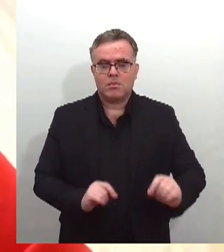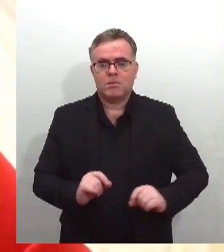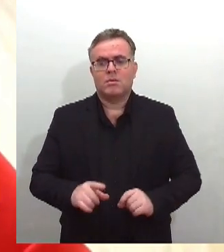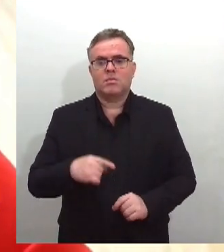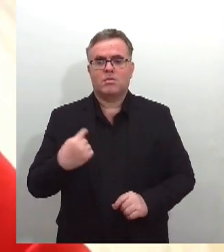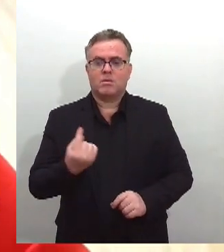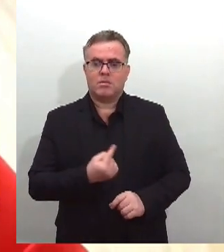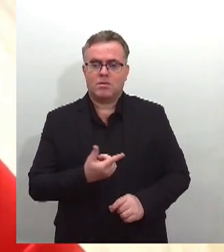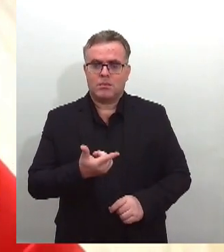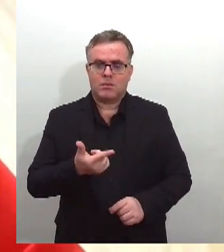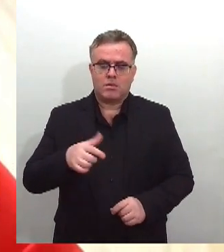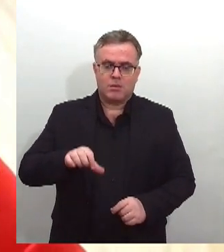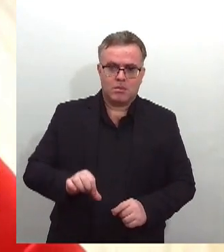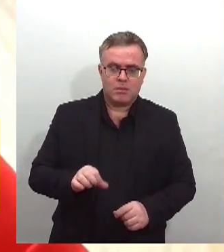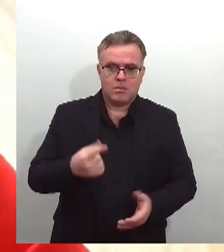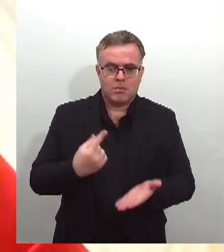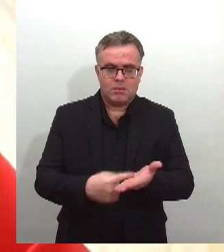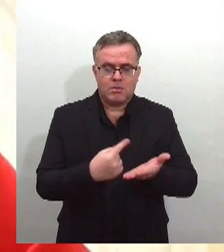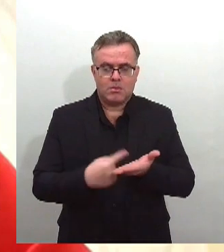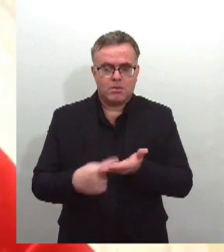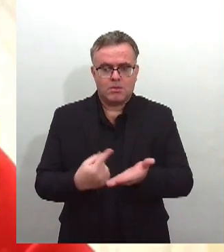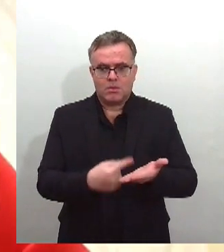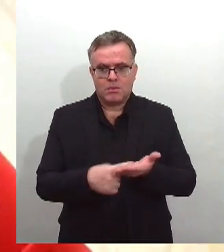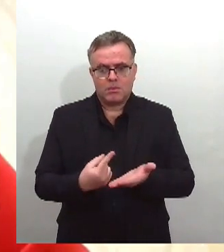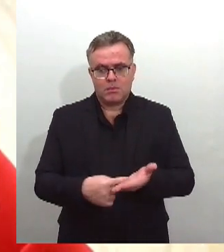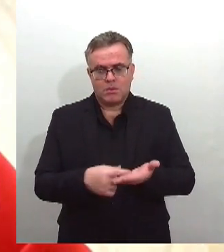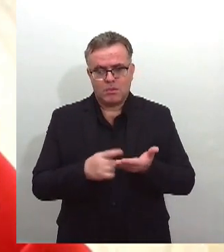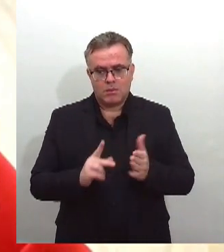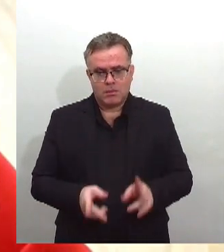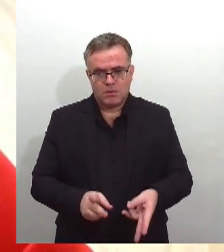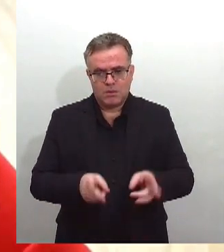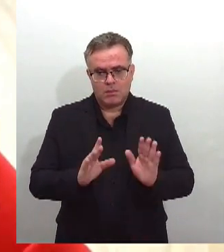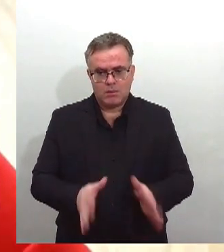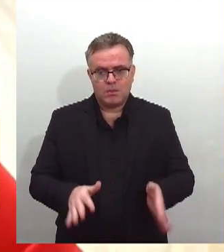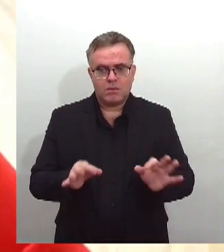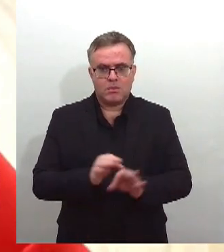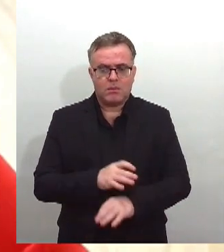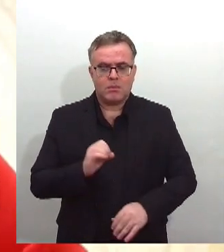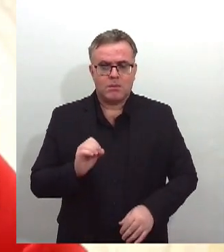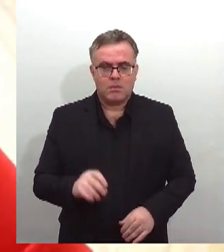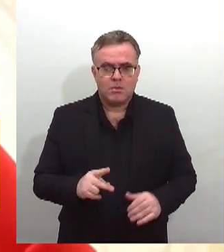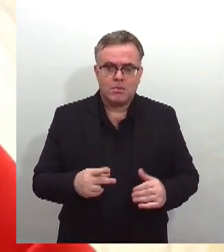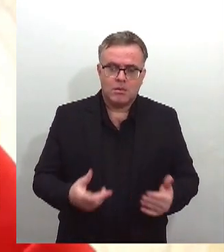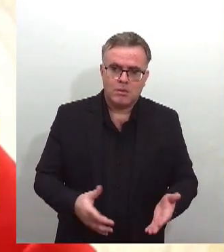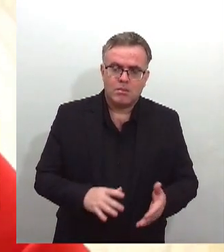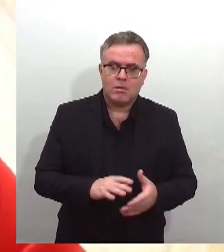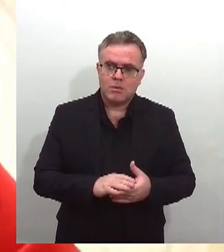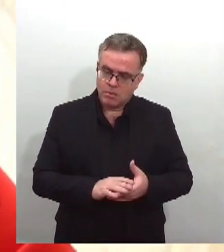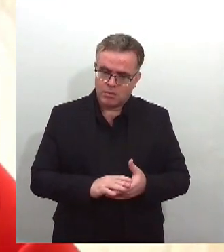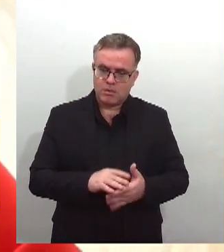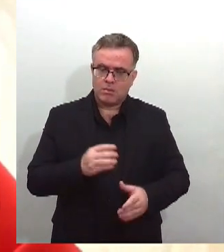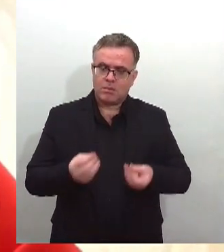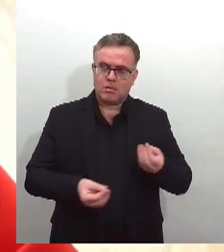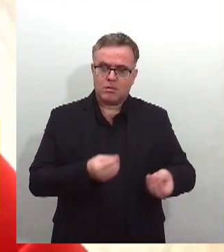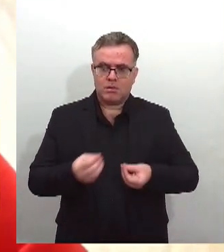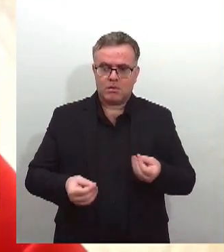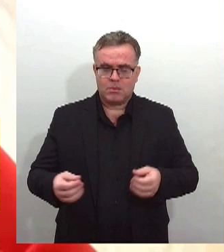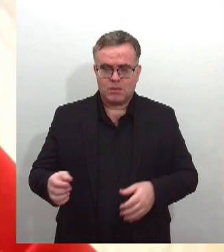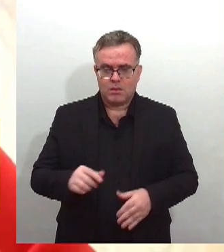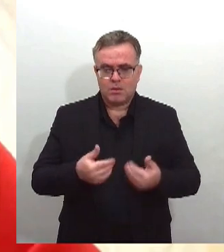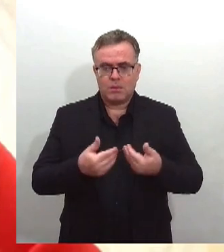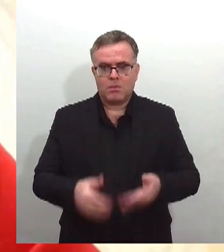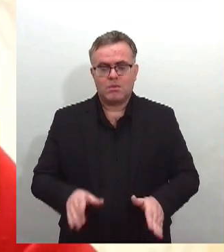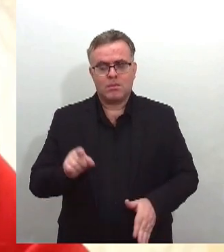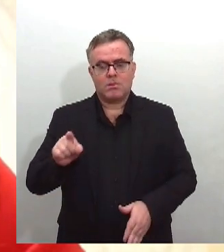inaugurações marcadas, inclusive agora, dia 9 de junho, no dia da festa do caminhoneiro, nós estaremos inaugurando em Itabaiana. Então, eu estou muito feliz